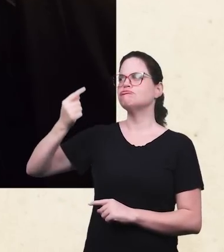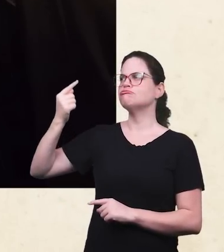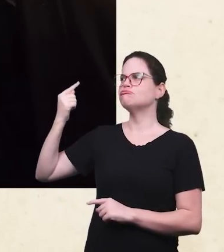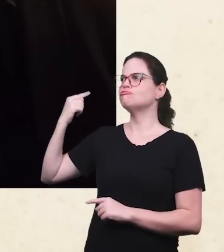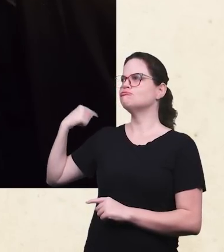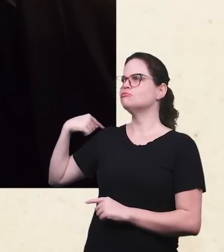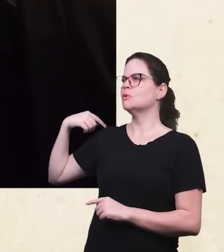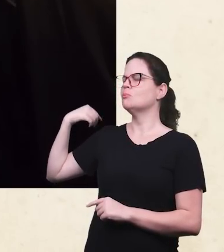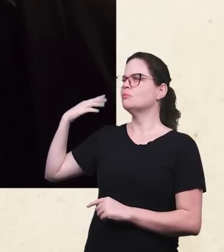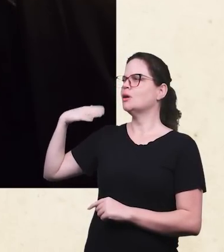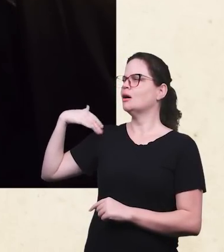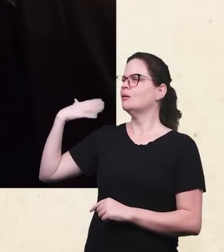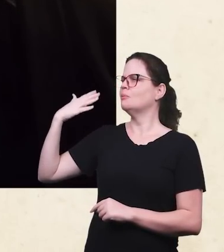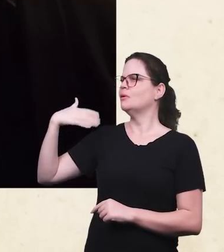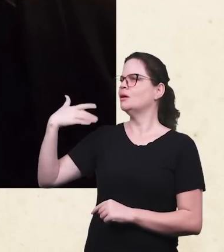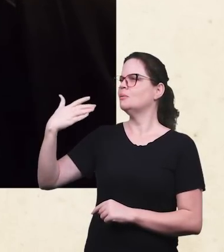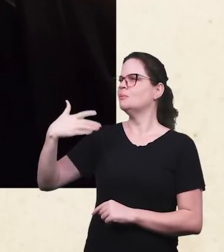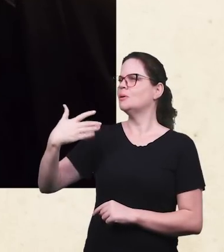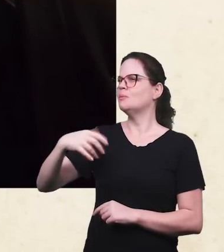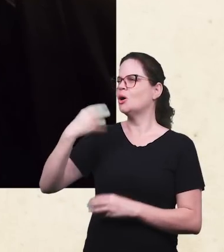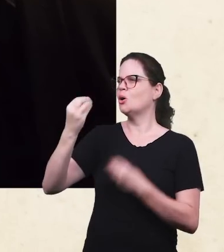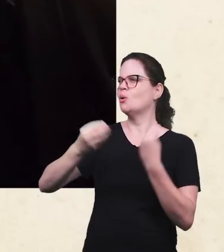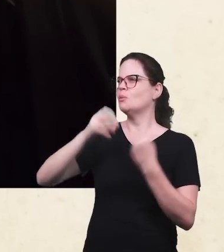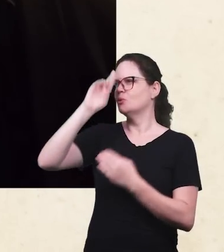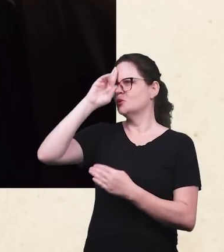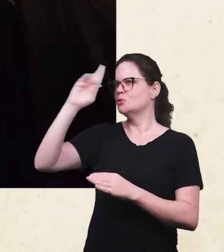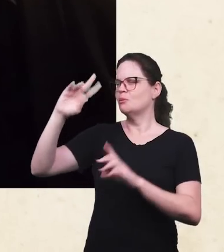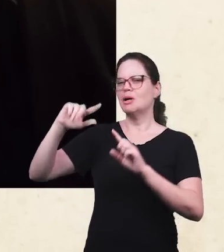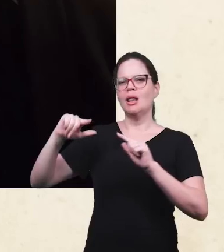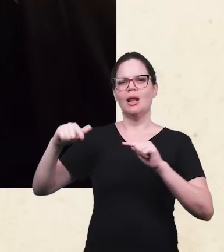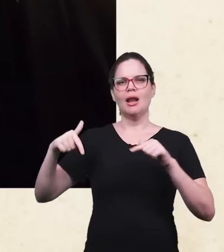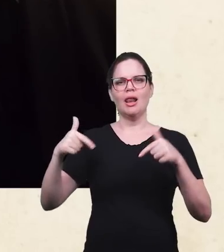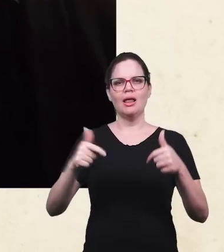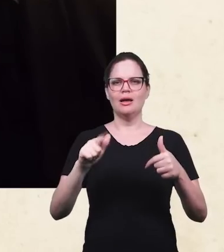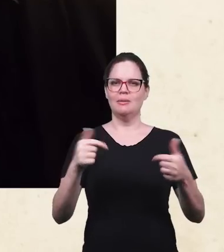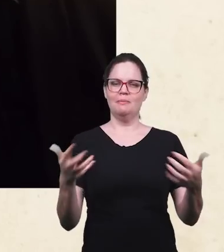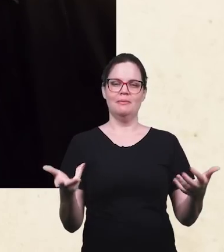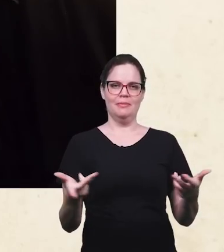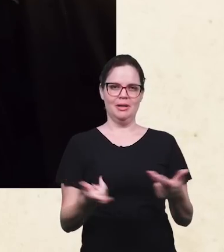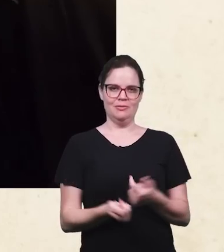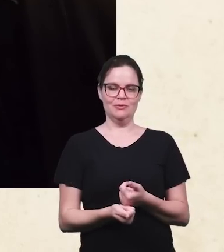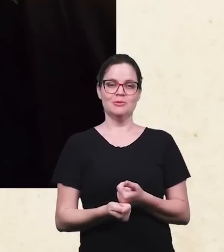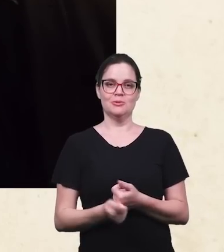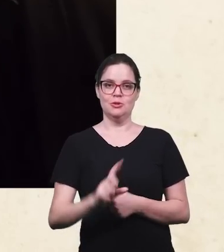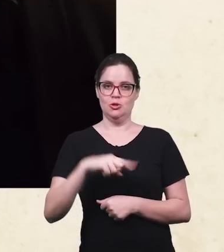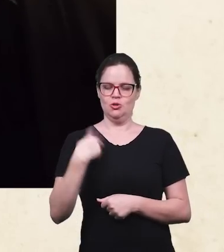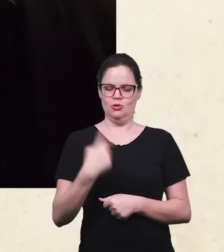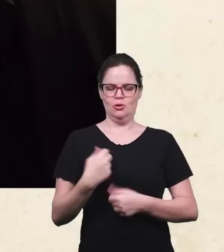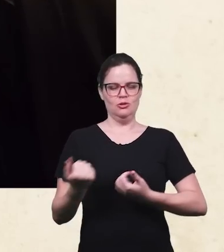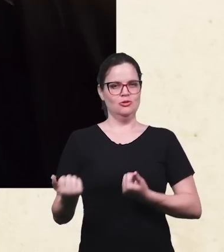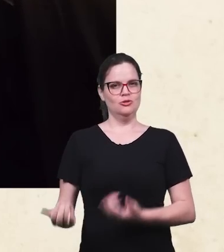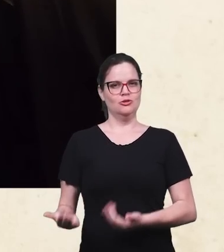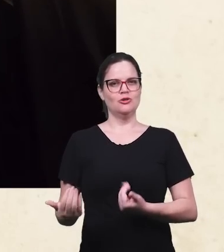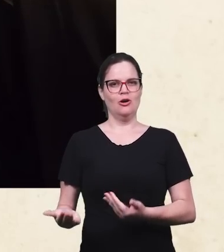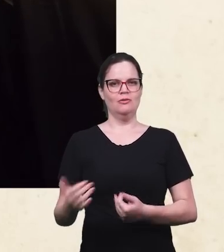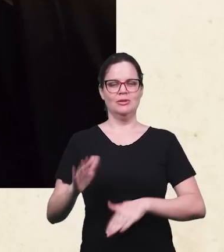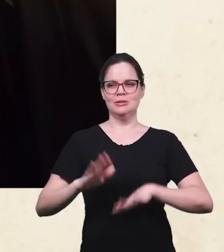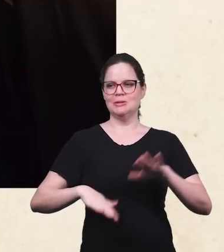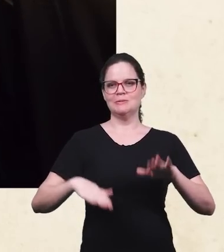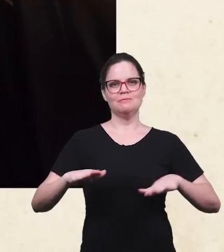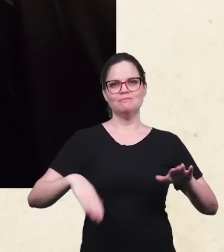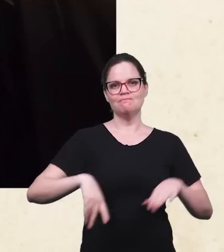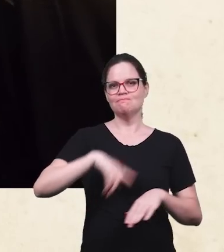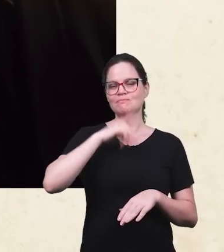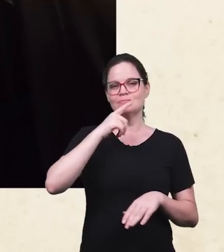e vemos aquilo que o Senhor faz, com quem Ele chama, é glorioso, irmãos. Quando nós somos jovens, a gente não